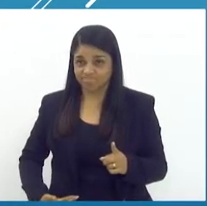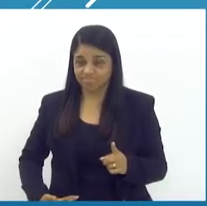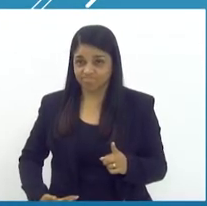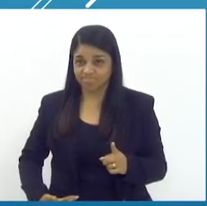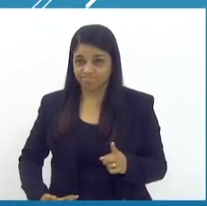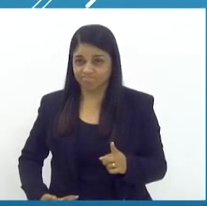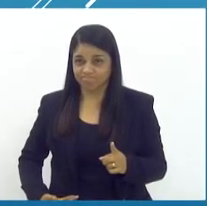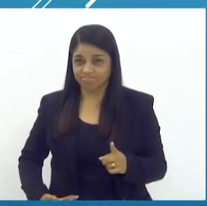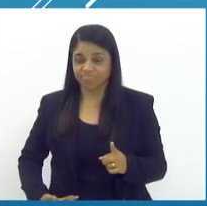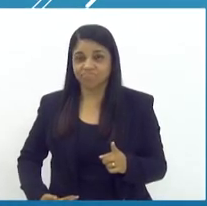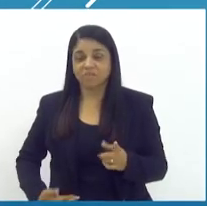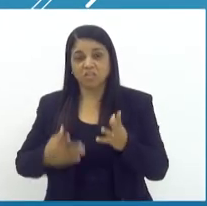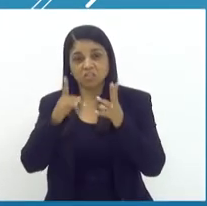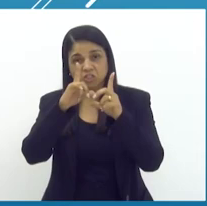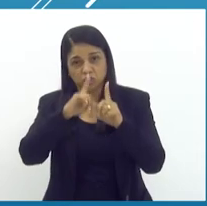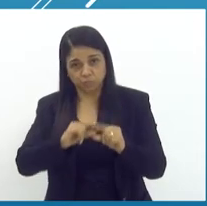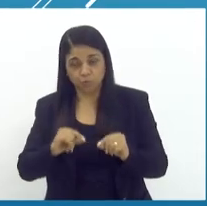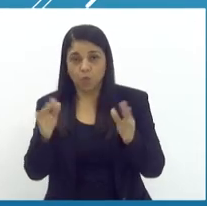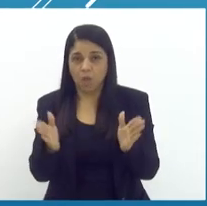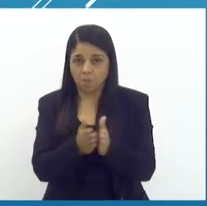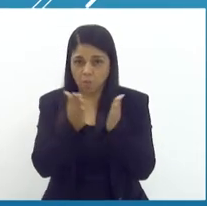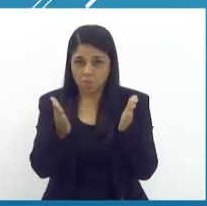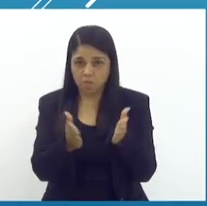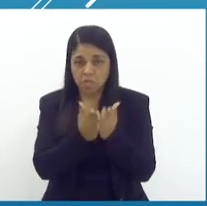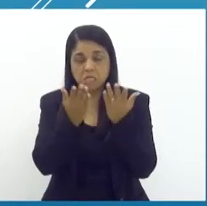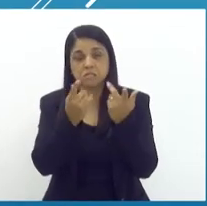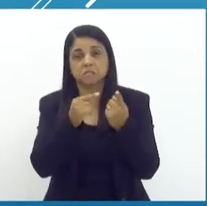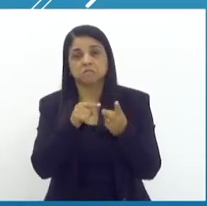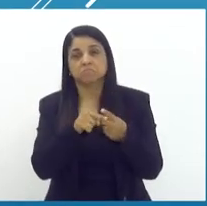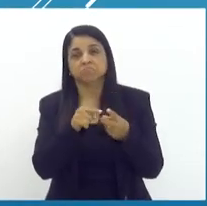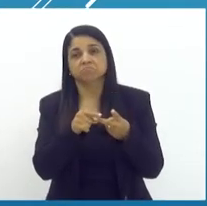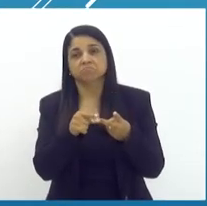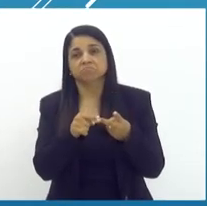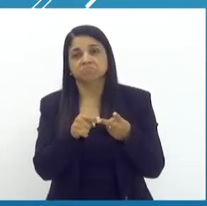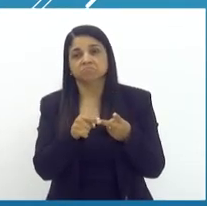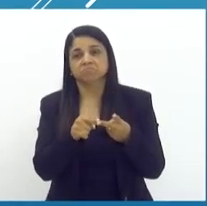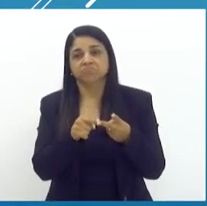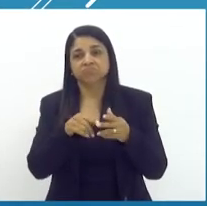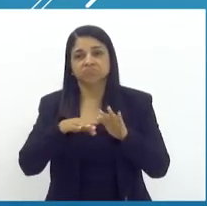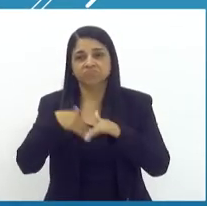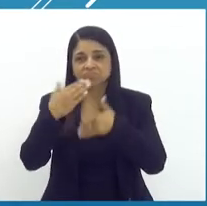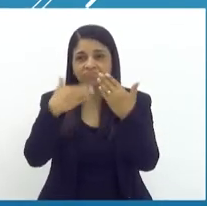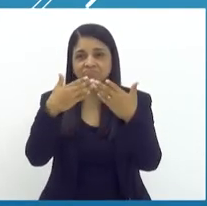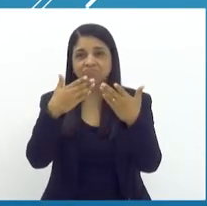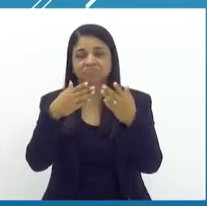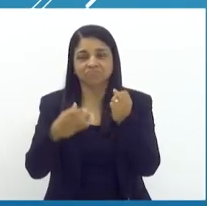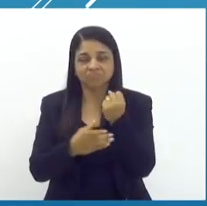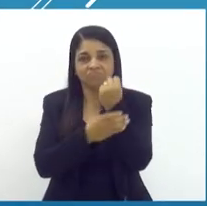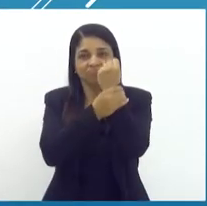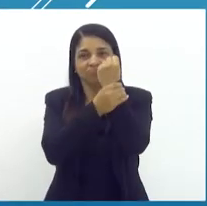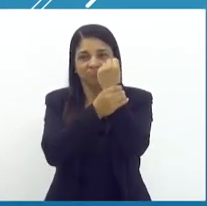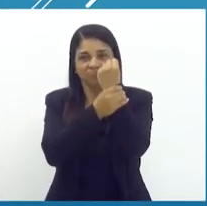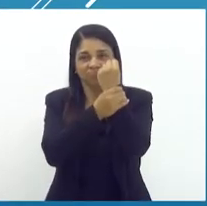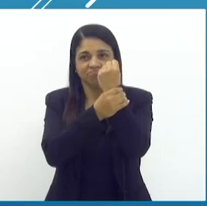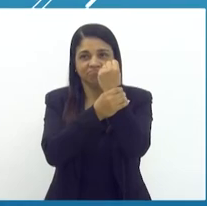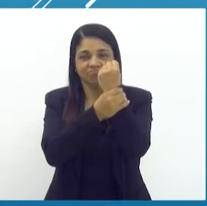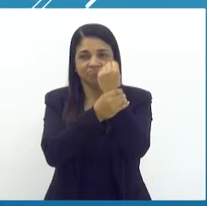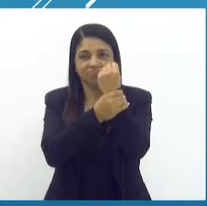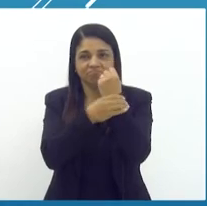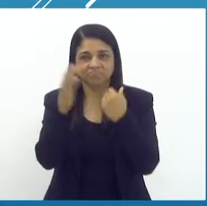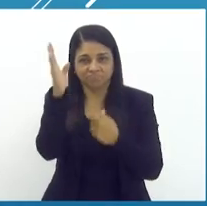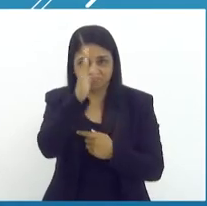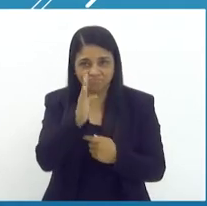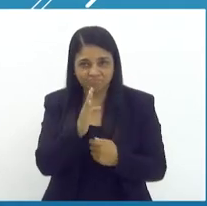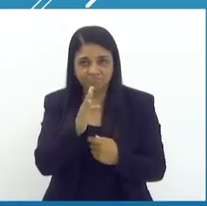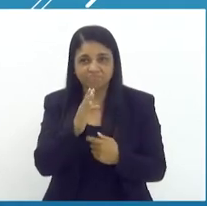erradicar a pobreza mas nação encontrados sociais e regionais ao terceiro tá sendo